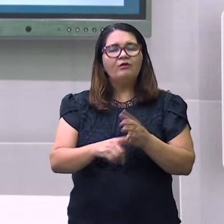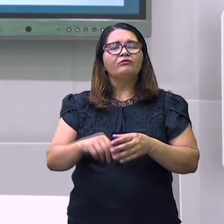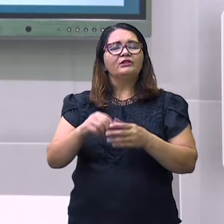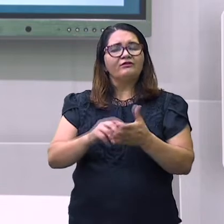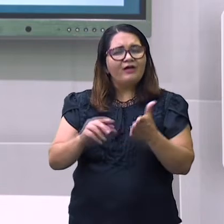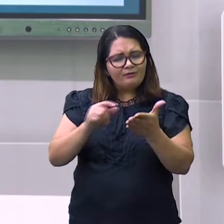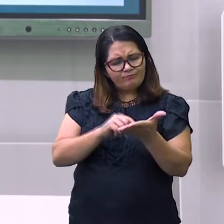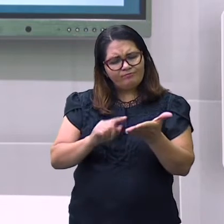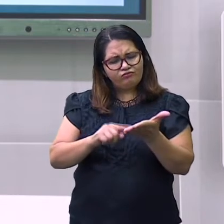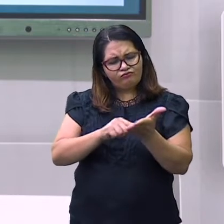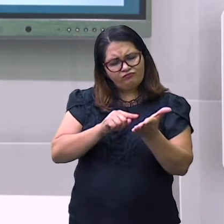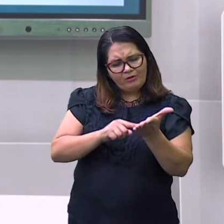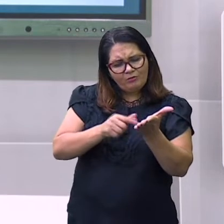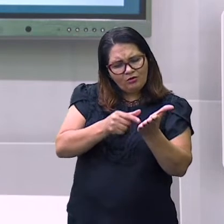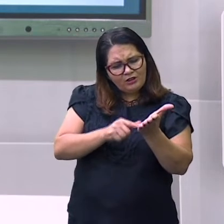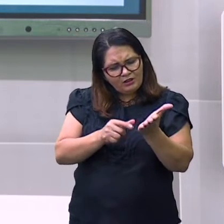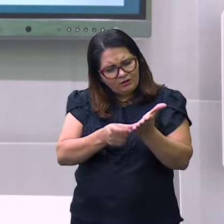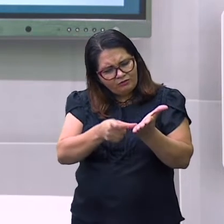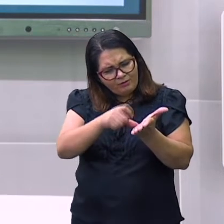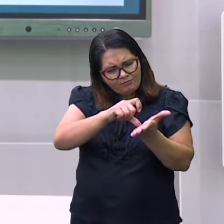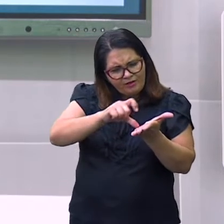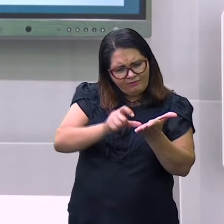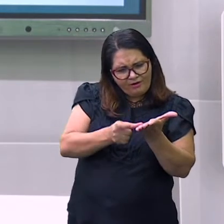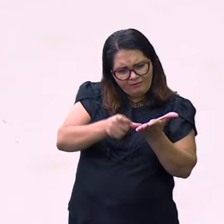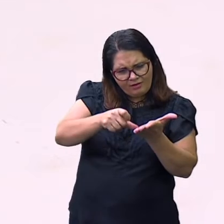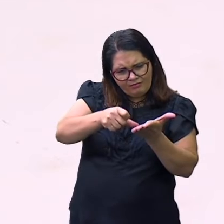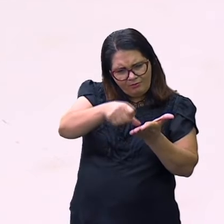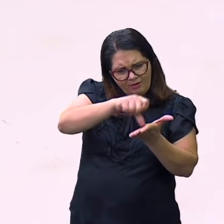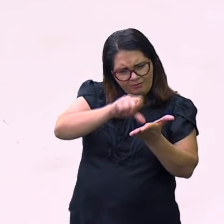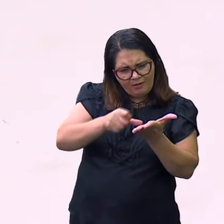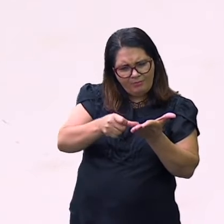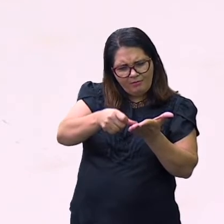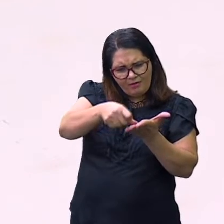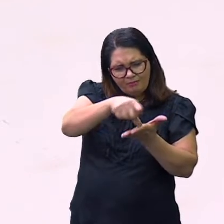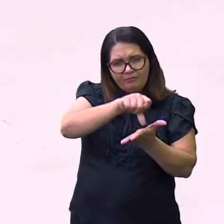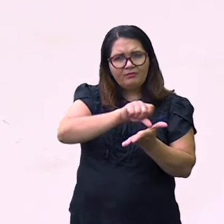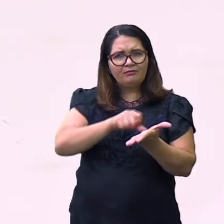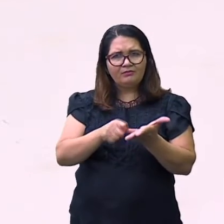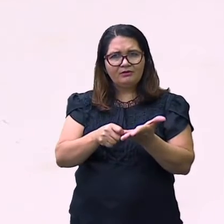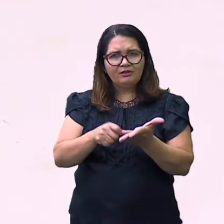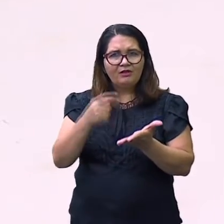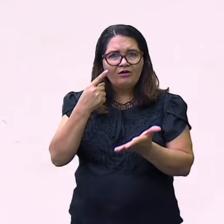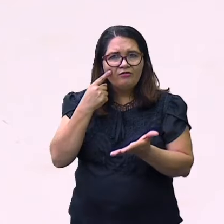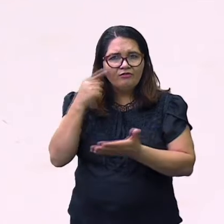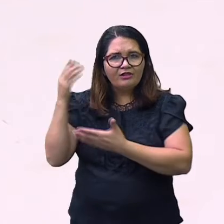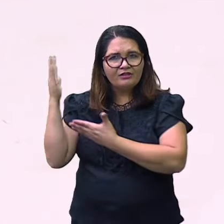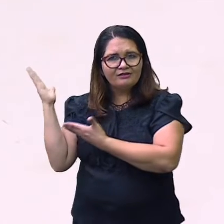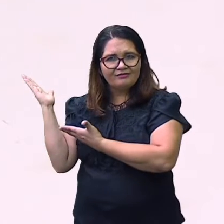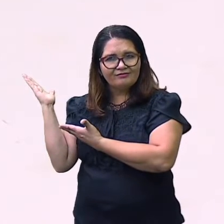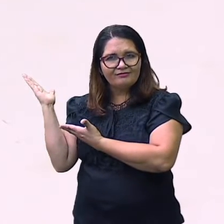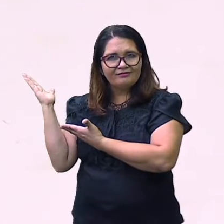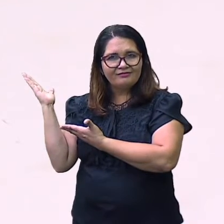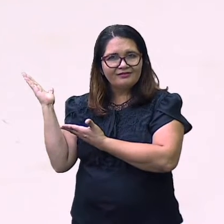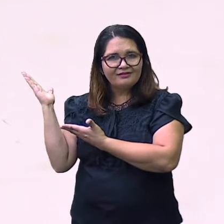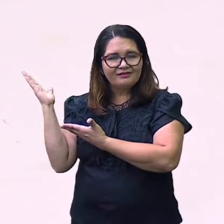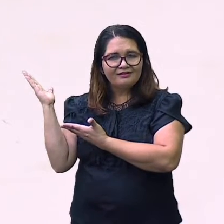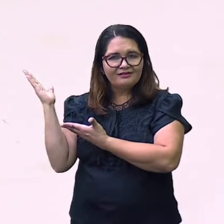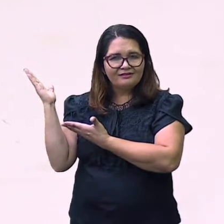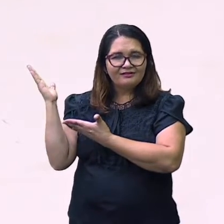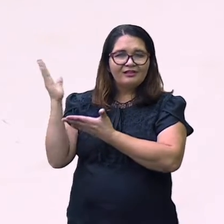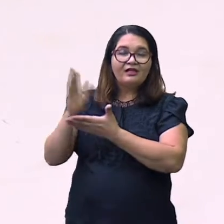tenha e ir moldando, ó, para a gente poder conseguir fazer essa visualização. Porque aí você